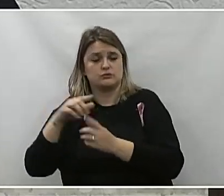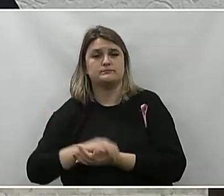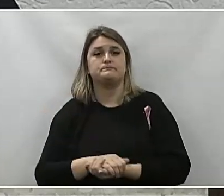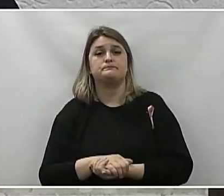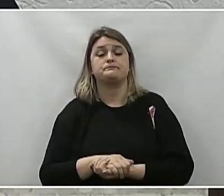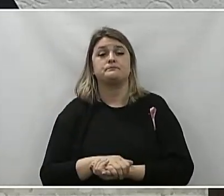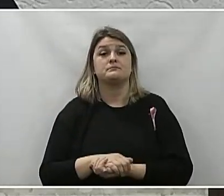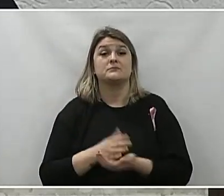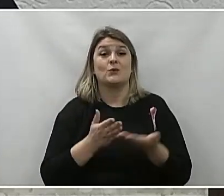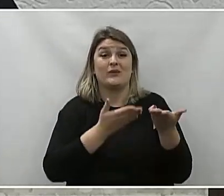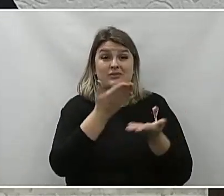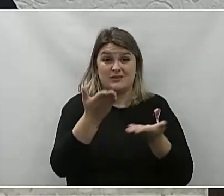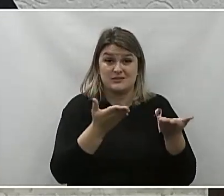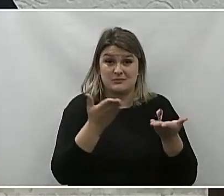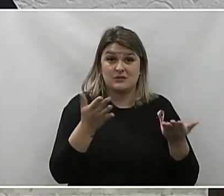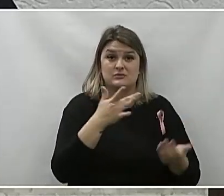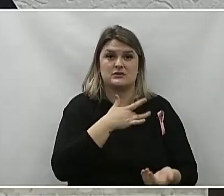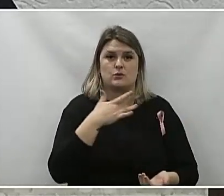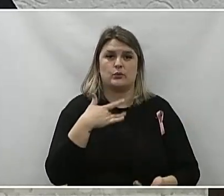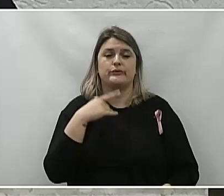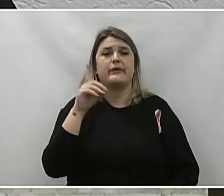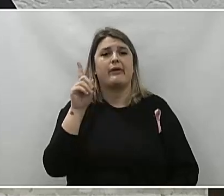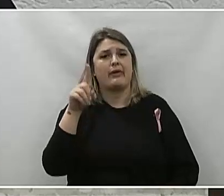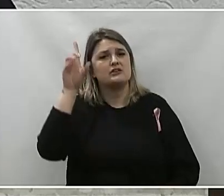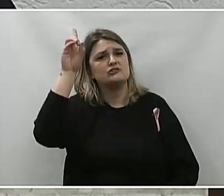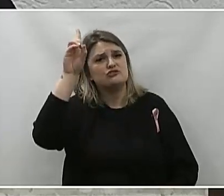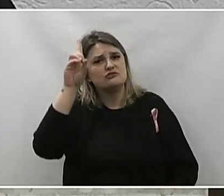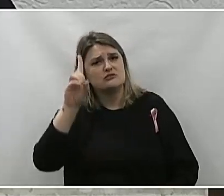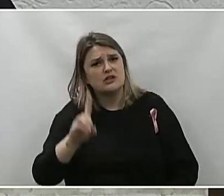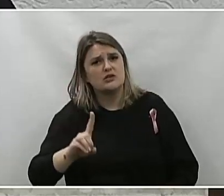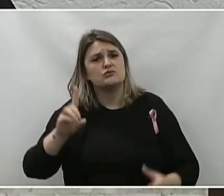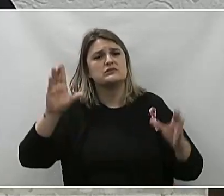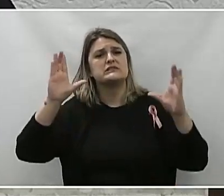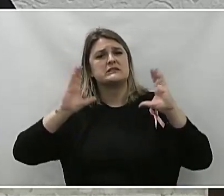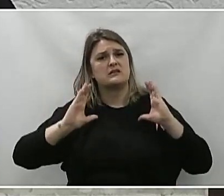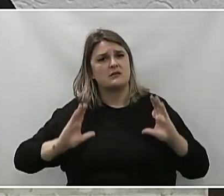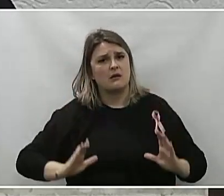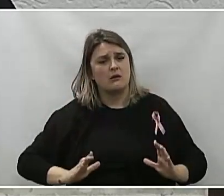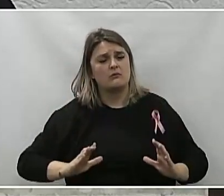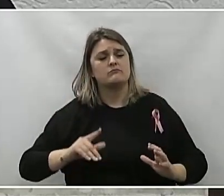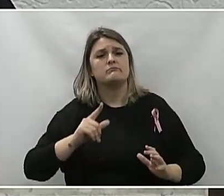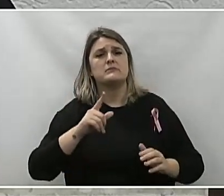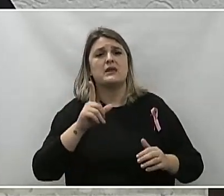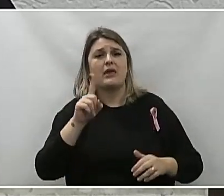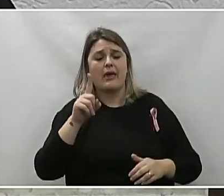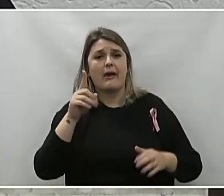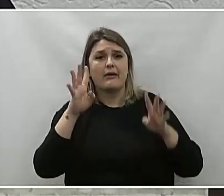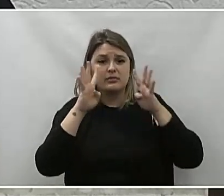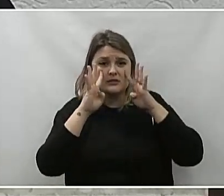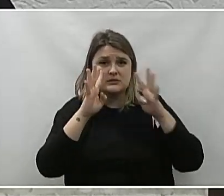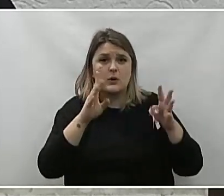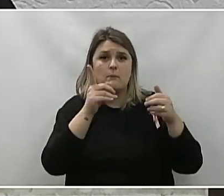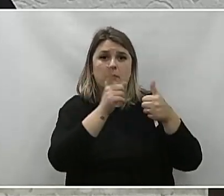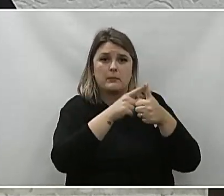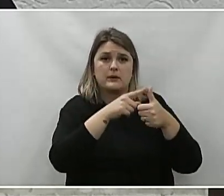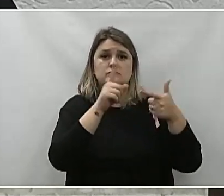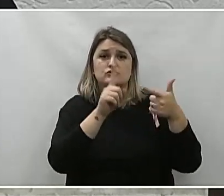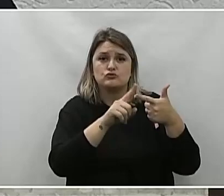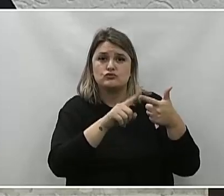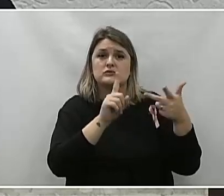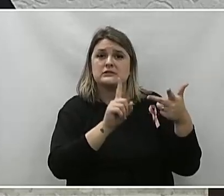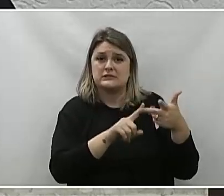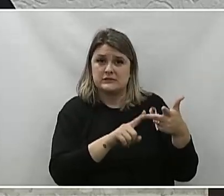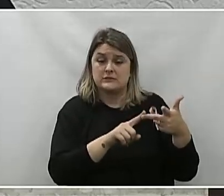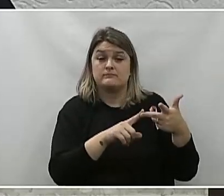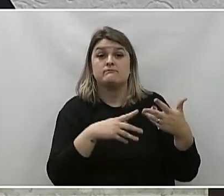que o atendimento integral à saúde é um direito da Cidadania e abrange a atenção primária secundária e terciária